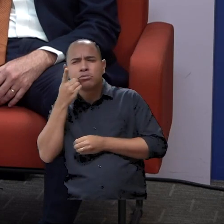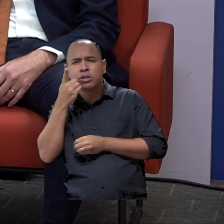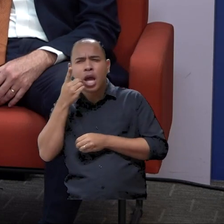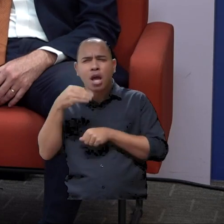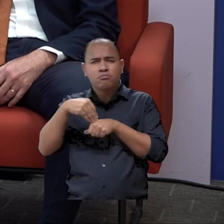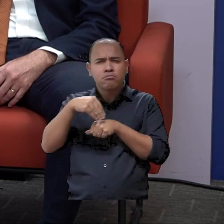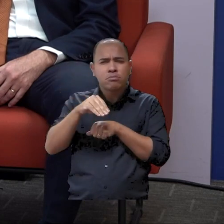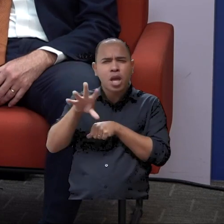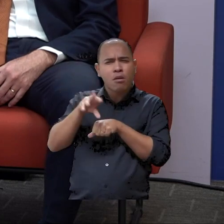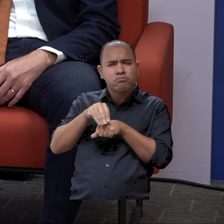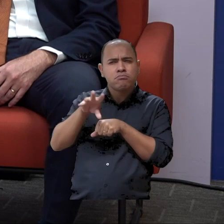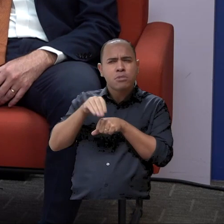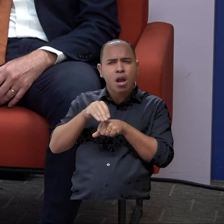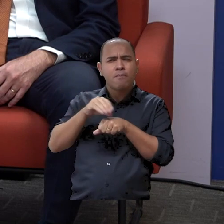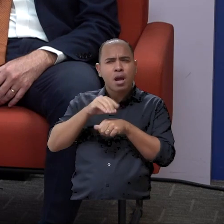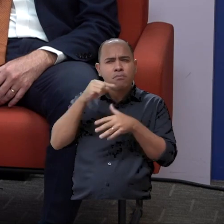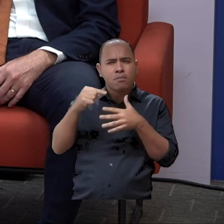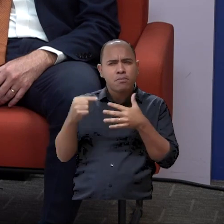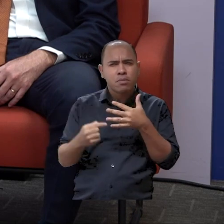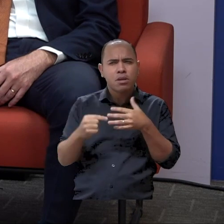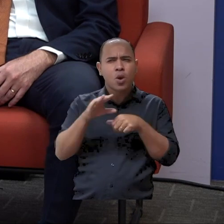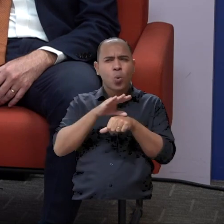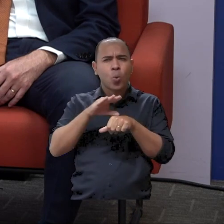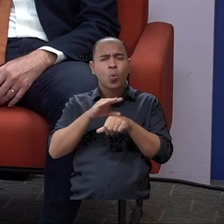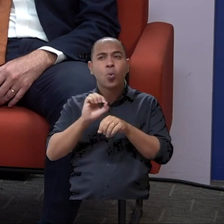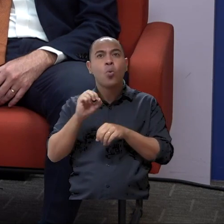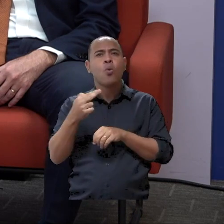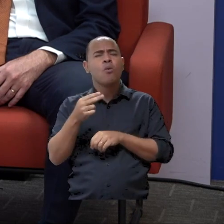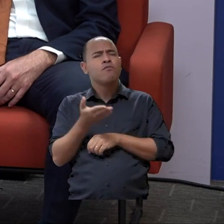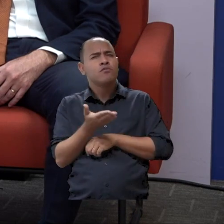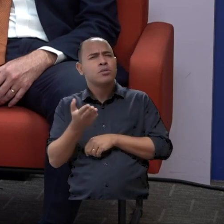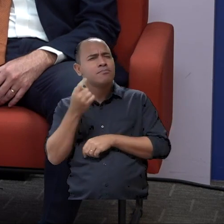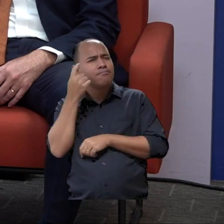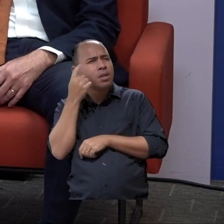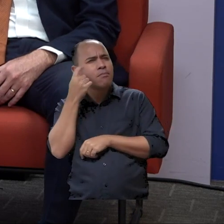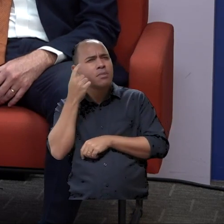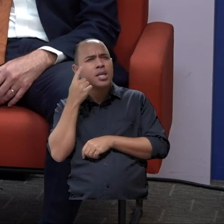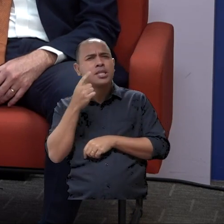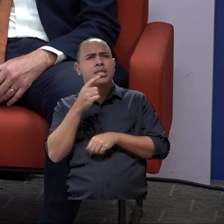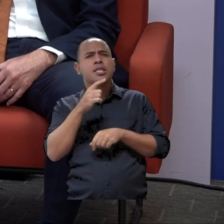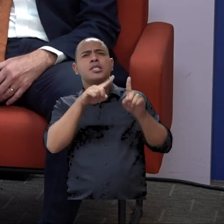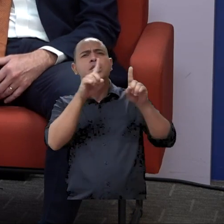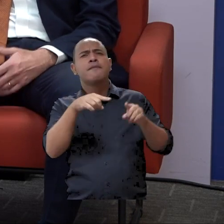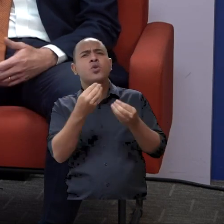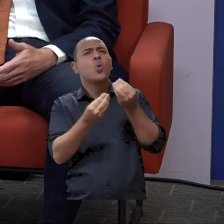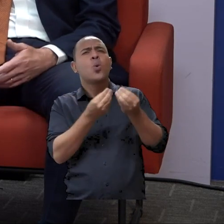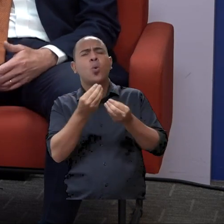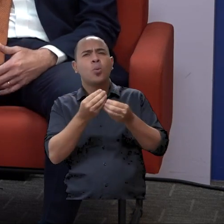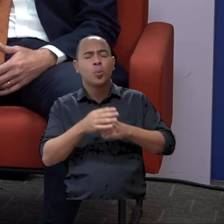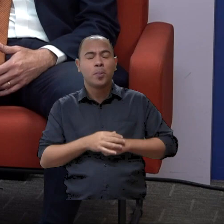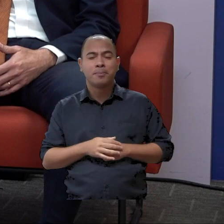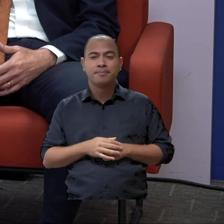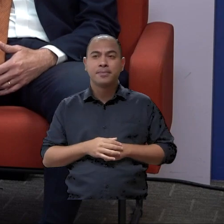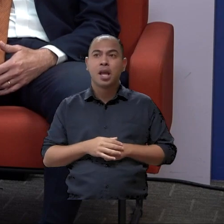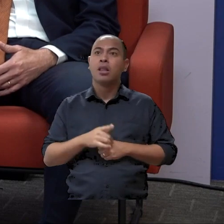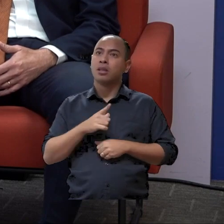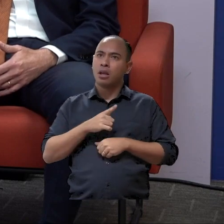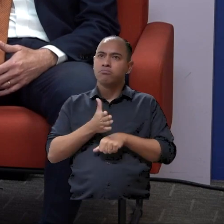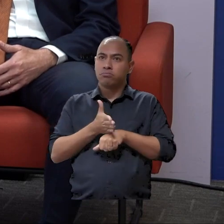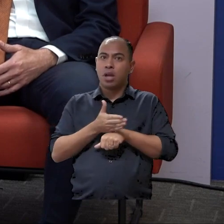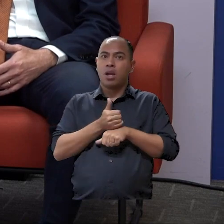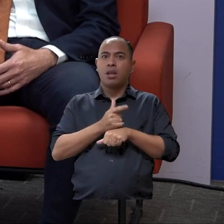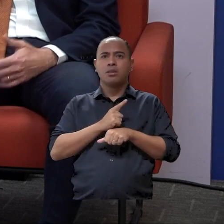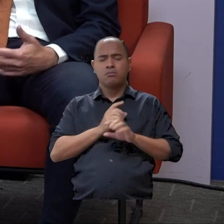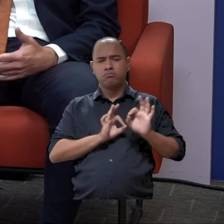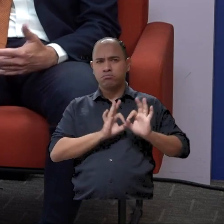organizam pensando nos aspectos específicos para os servidores? Sim, há todo um planejamento, né, envolvido